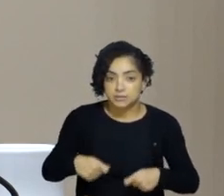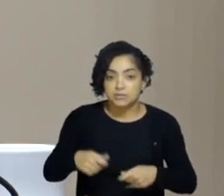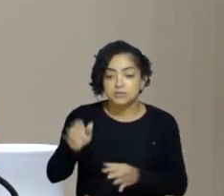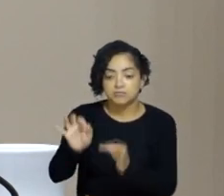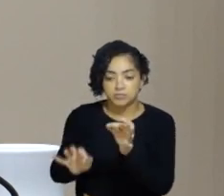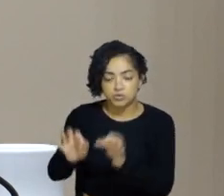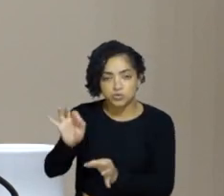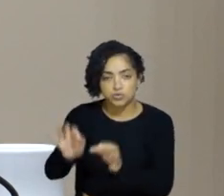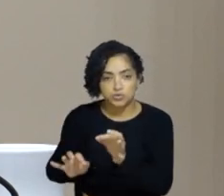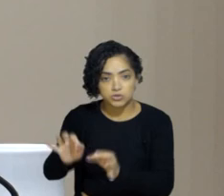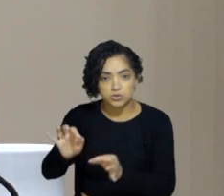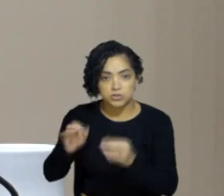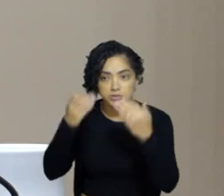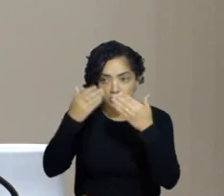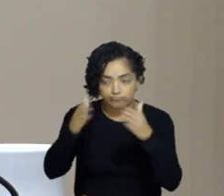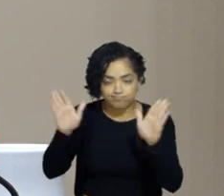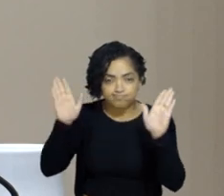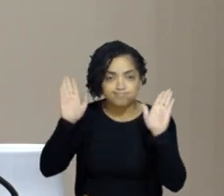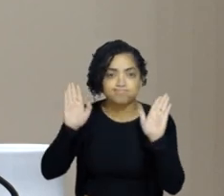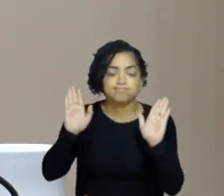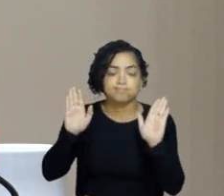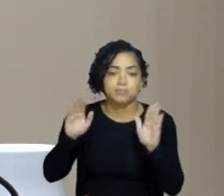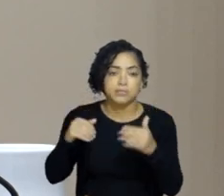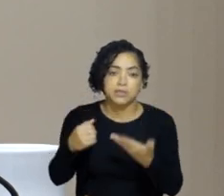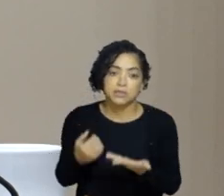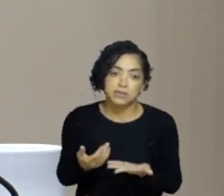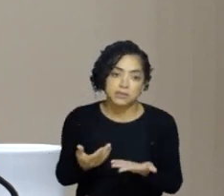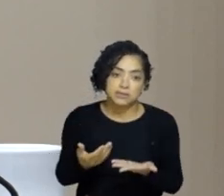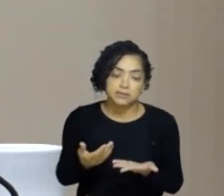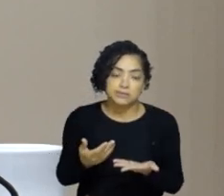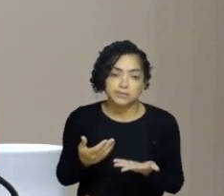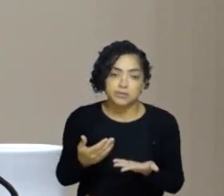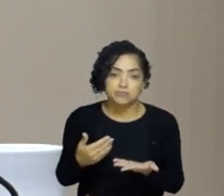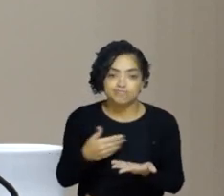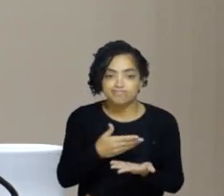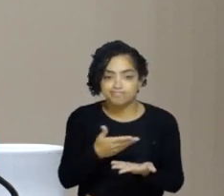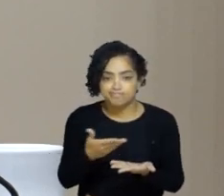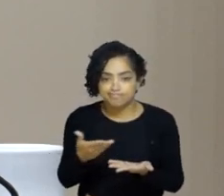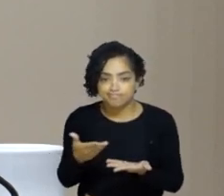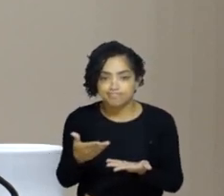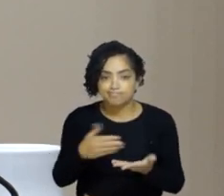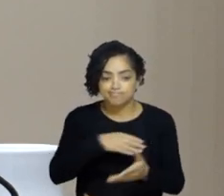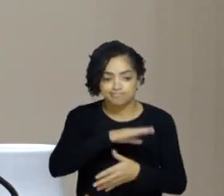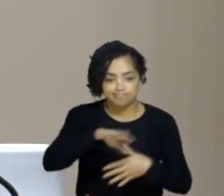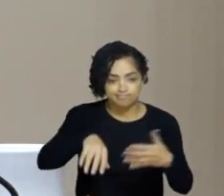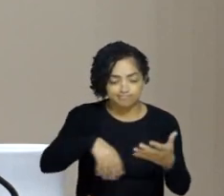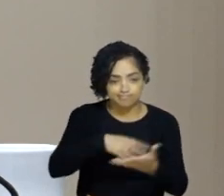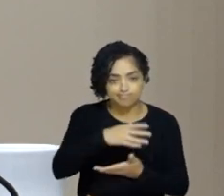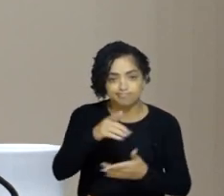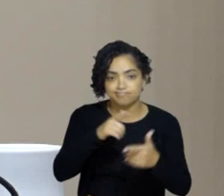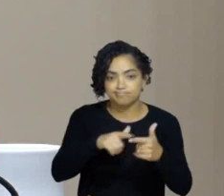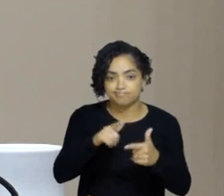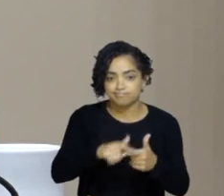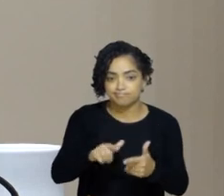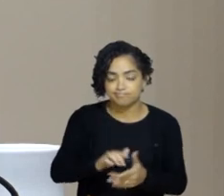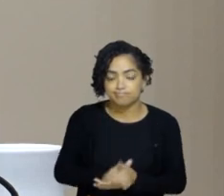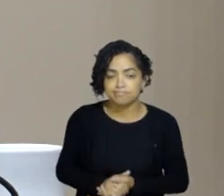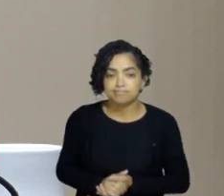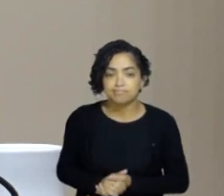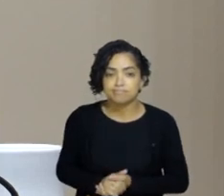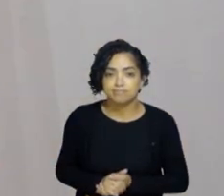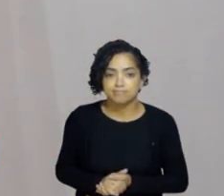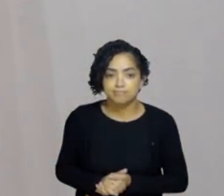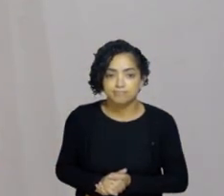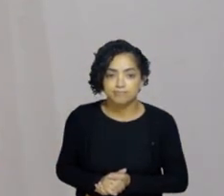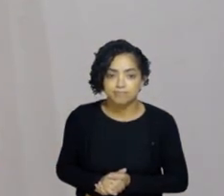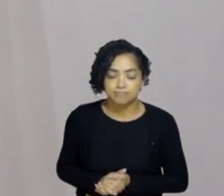justiça abrir os olhos, senão nós vamos para o caos social. Parabéns. Obrigado,